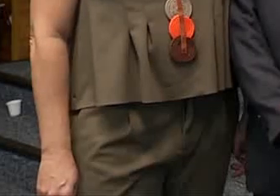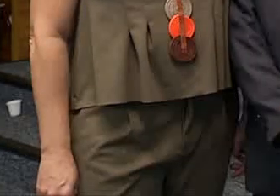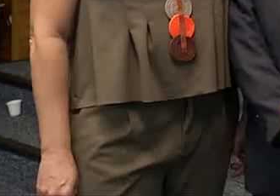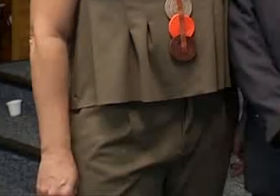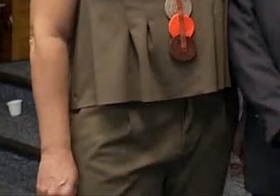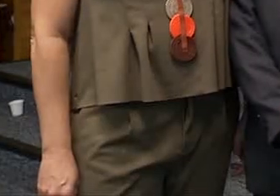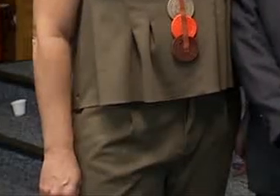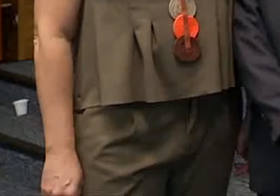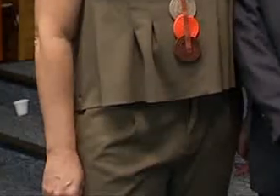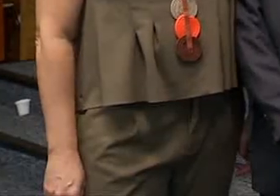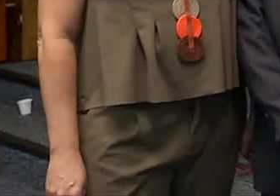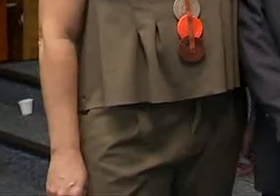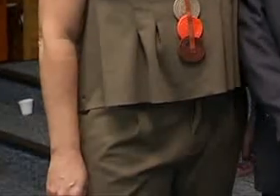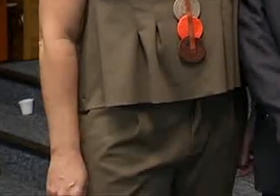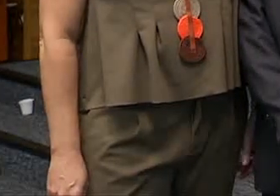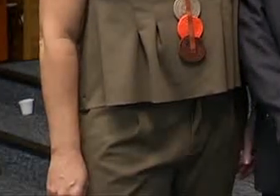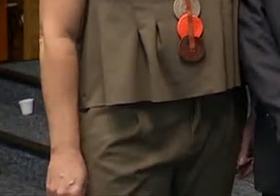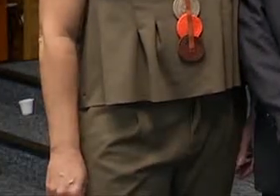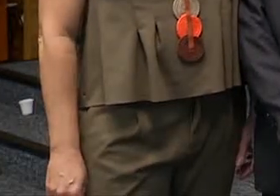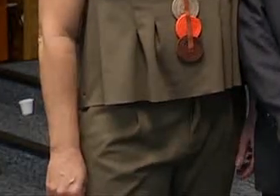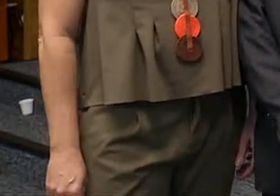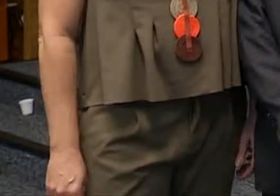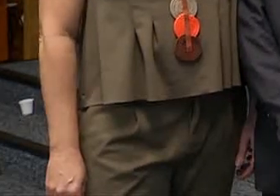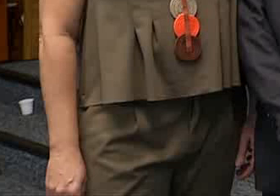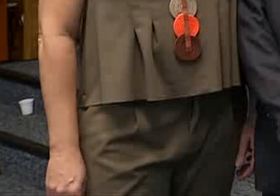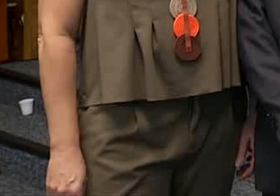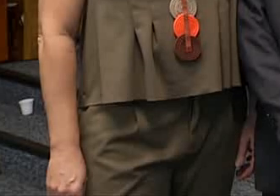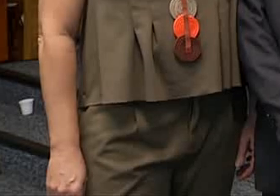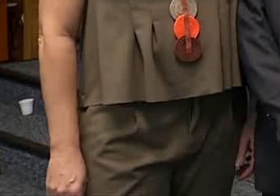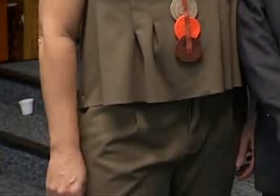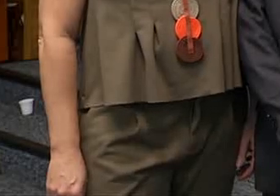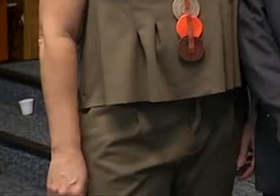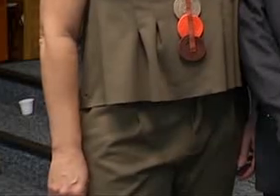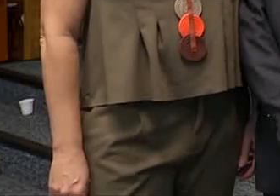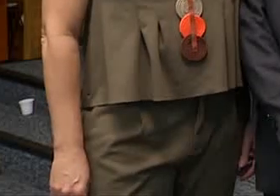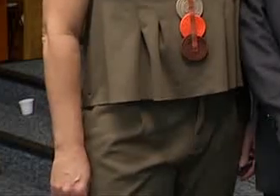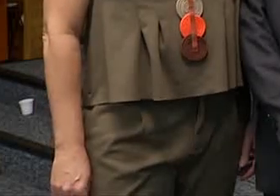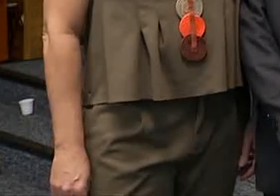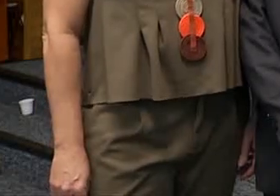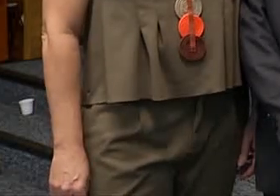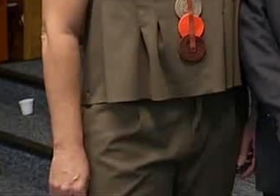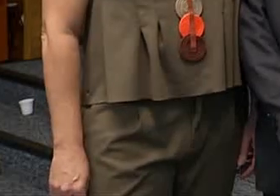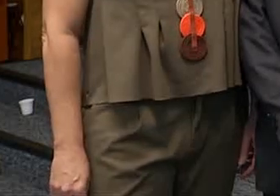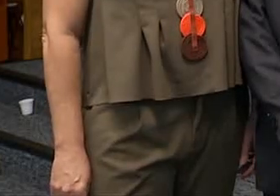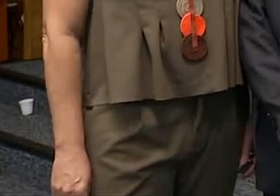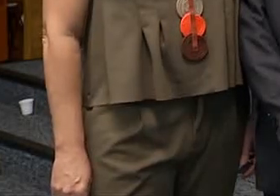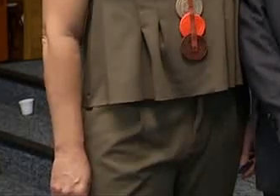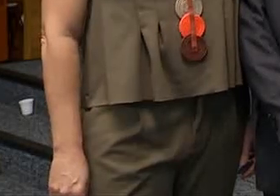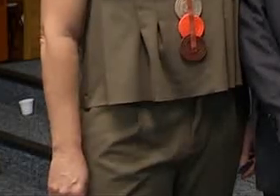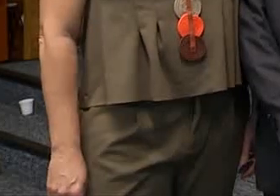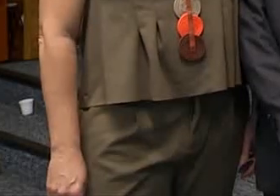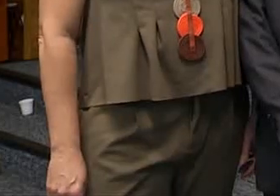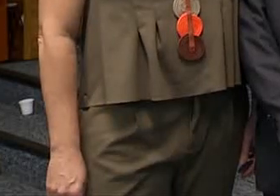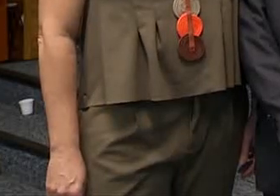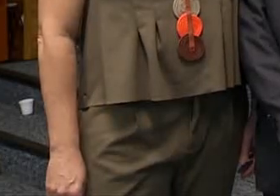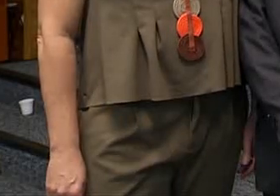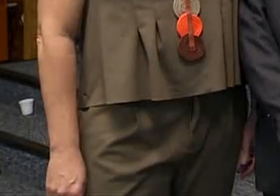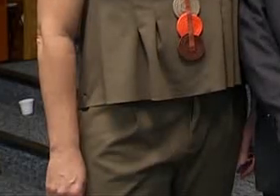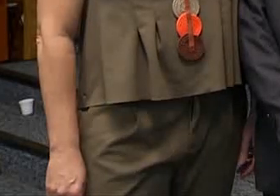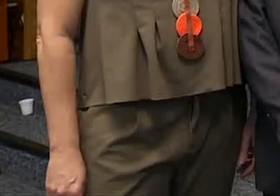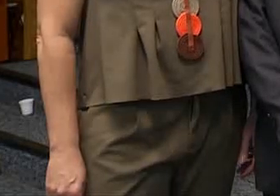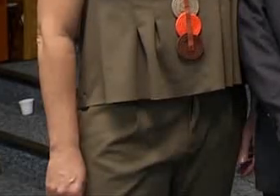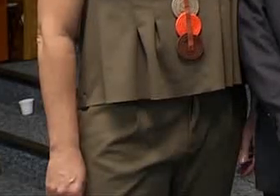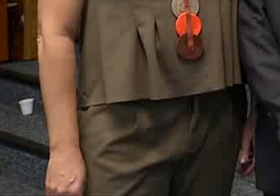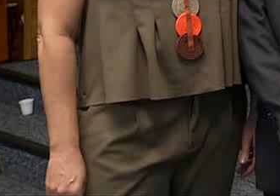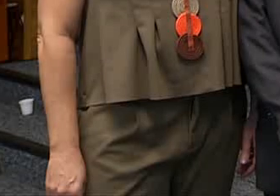Souza a fazer parte do corpo clínico da Santa Casa de Sorocaba e do Hospital Santa Lucinda. Naquele período, Godofredo trabalhava em